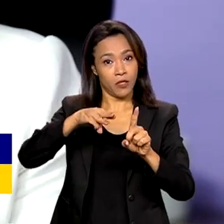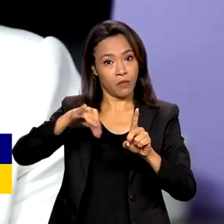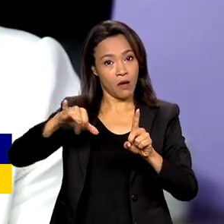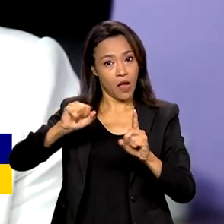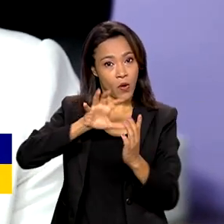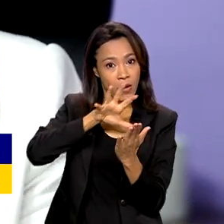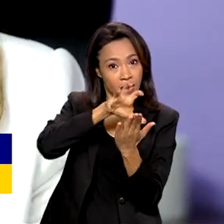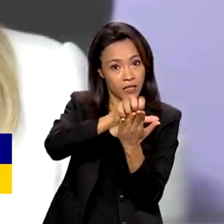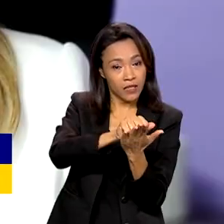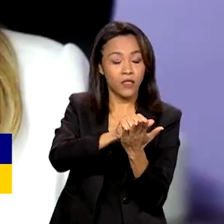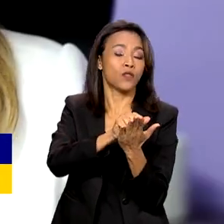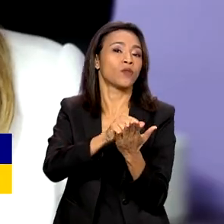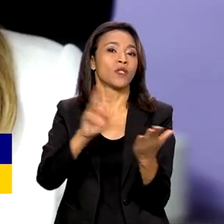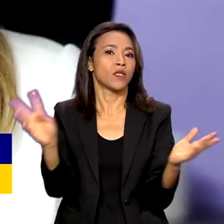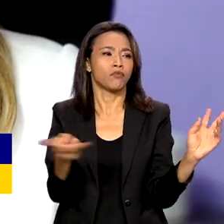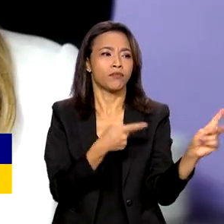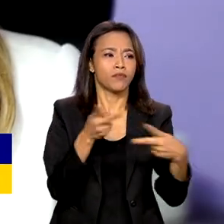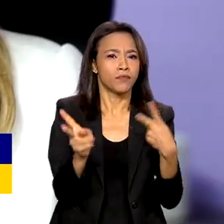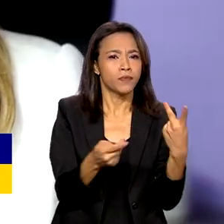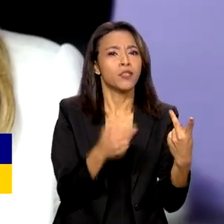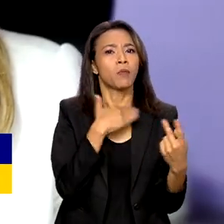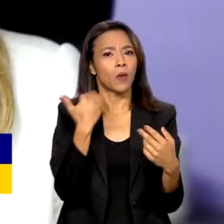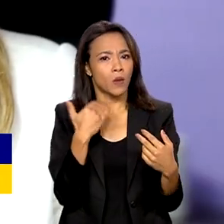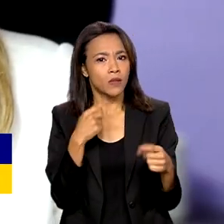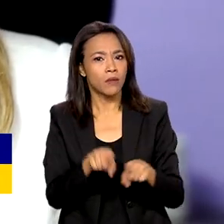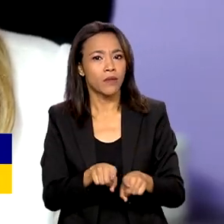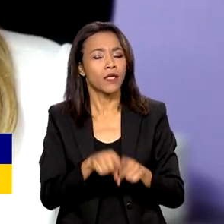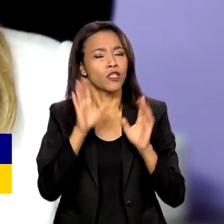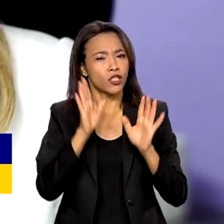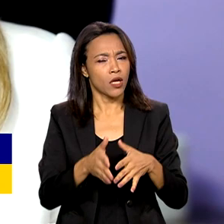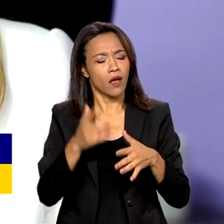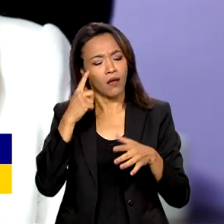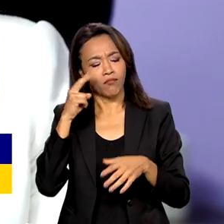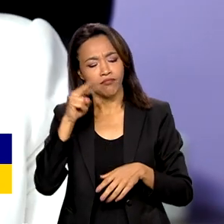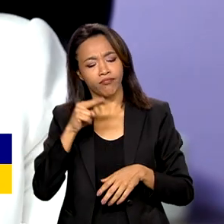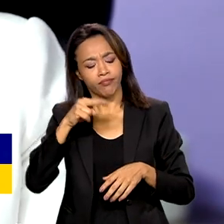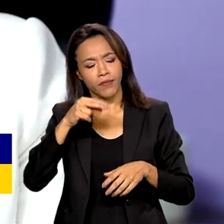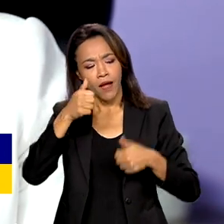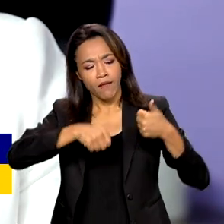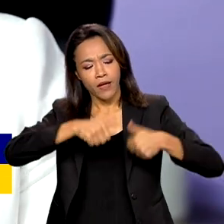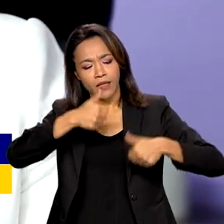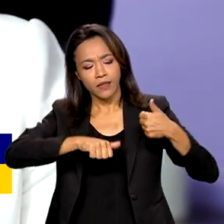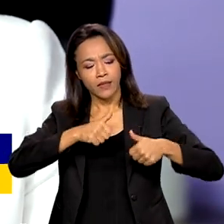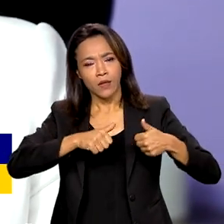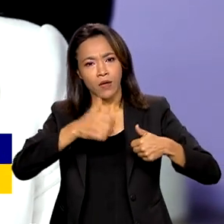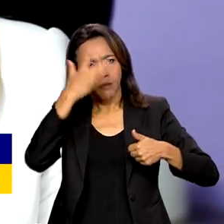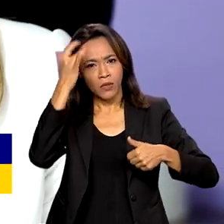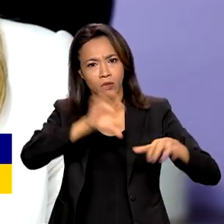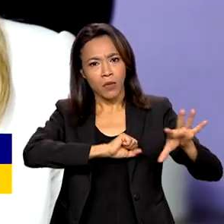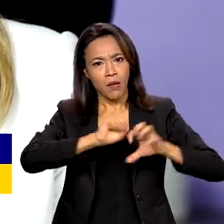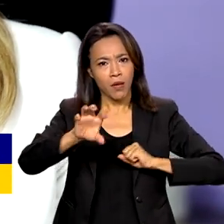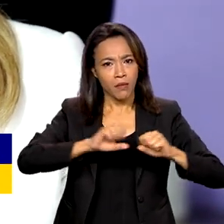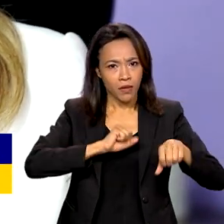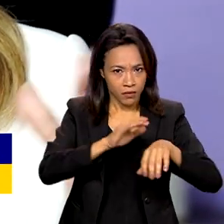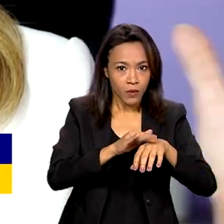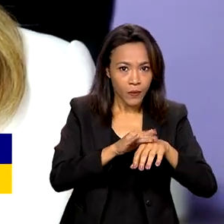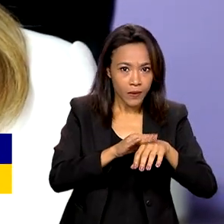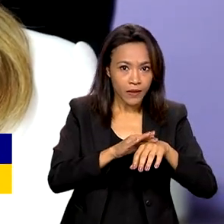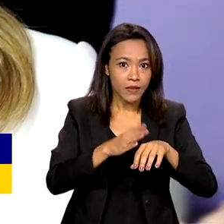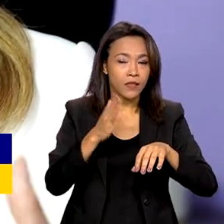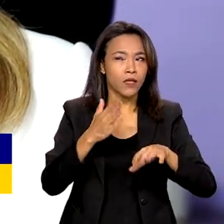casos e de óbitos nós analisamos que já o número de casos já é aquele